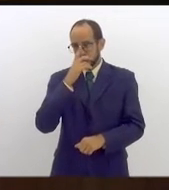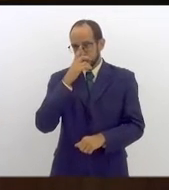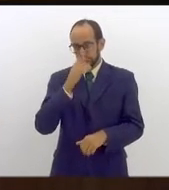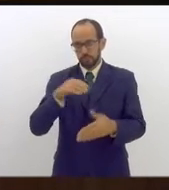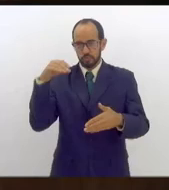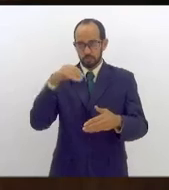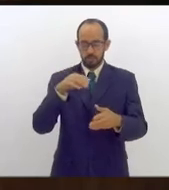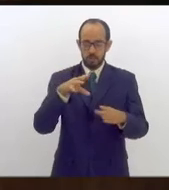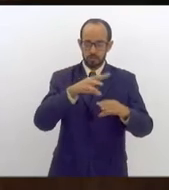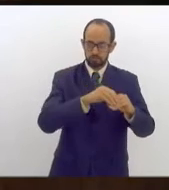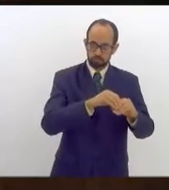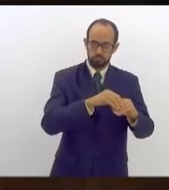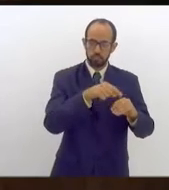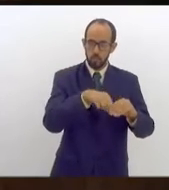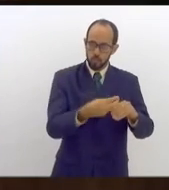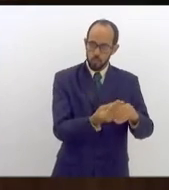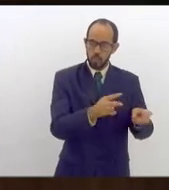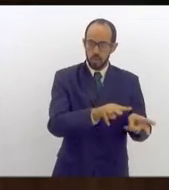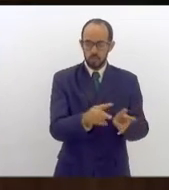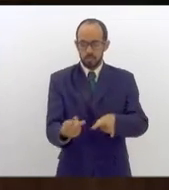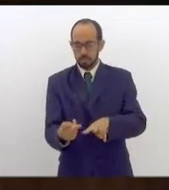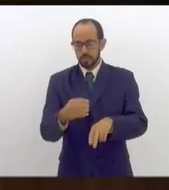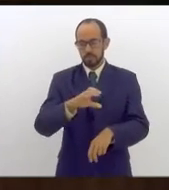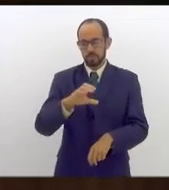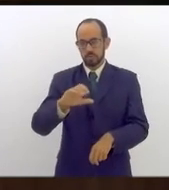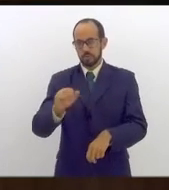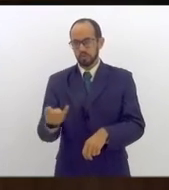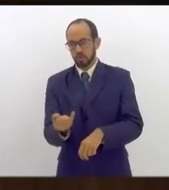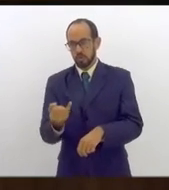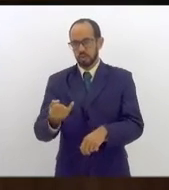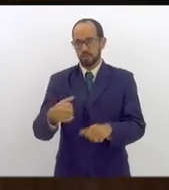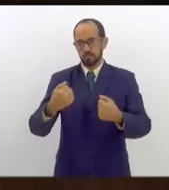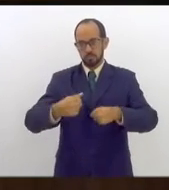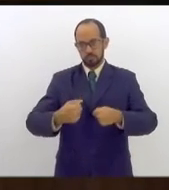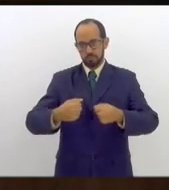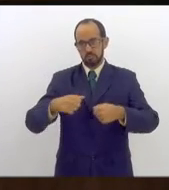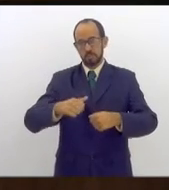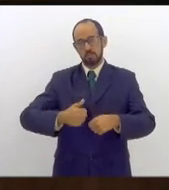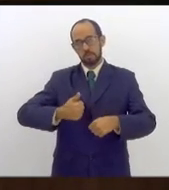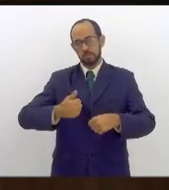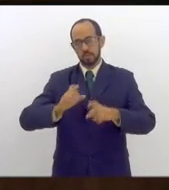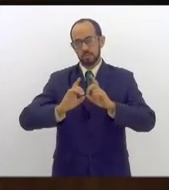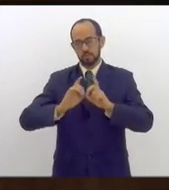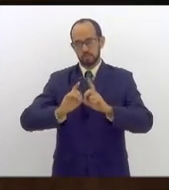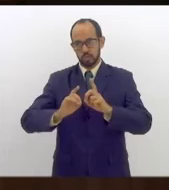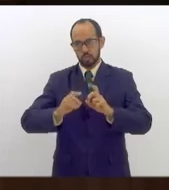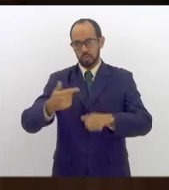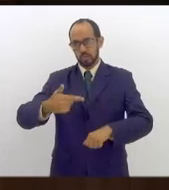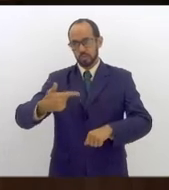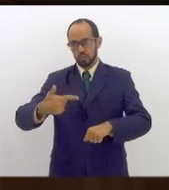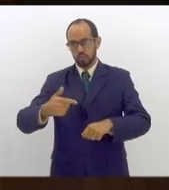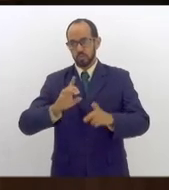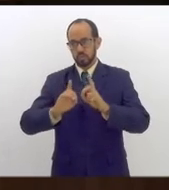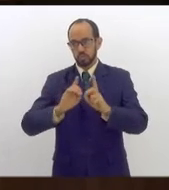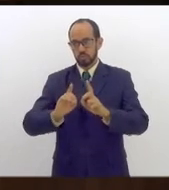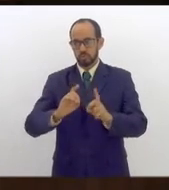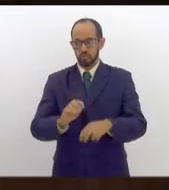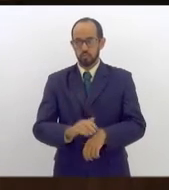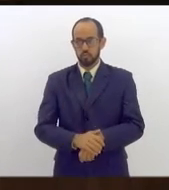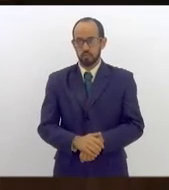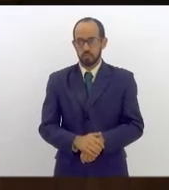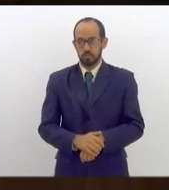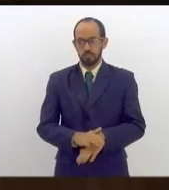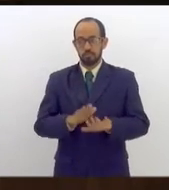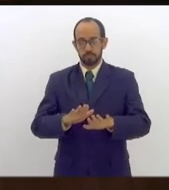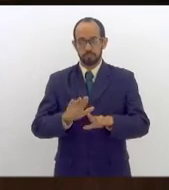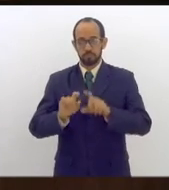Anexação ou encaminhamento à CCJ cabe na primeira discussão. Está em segunda discussão,